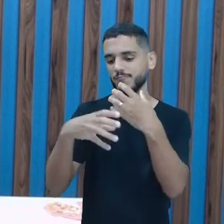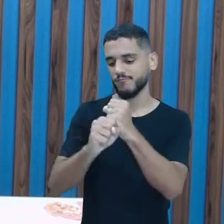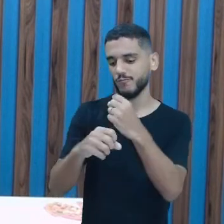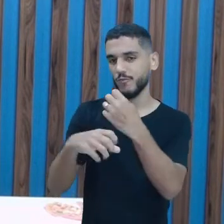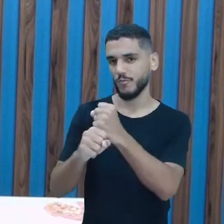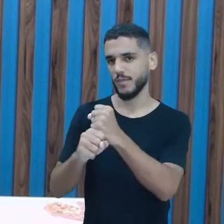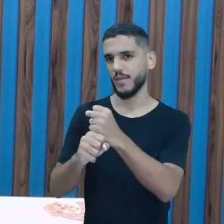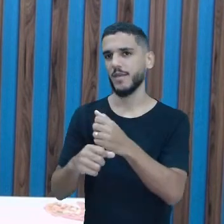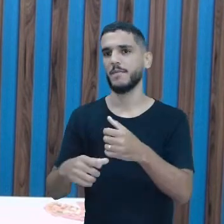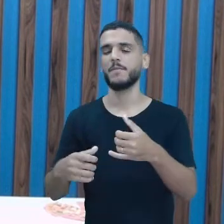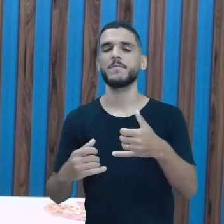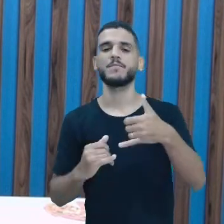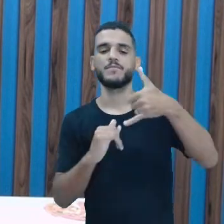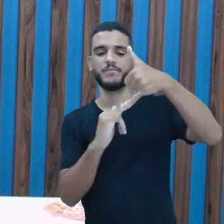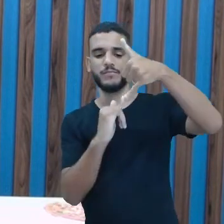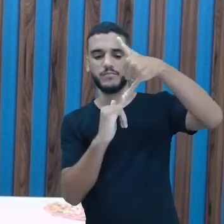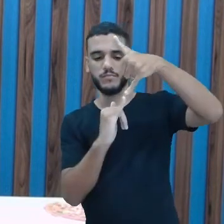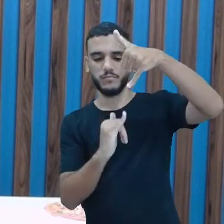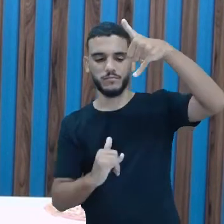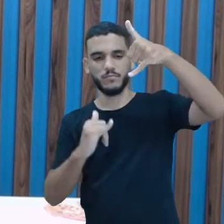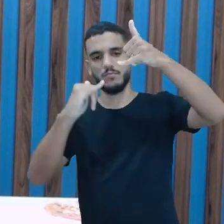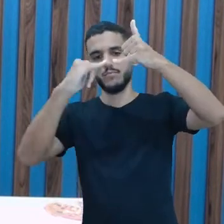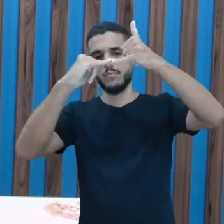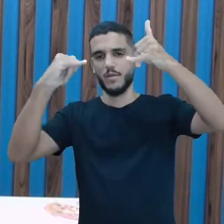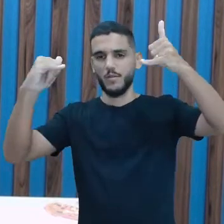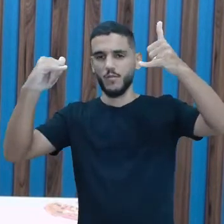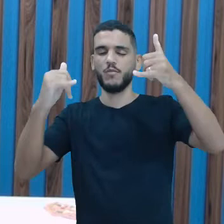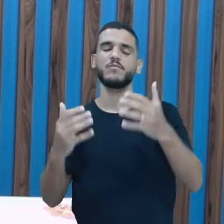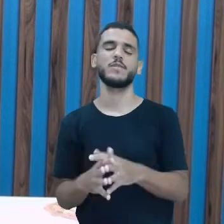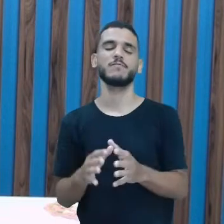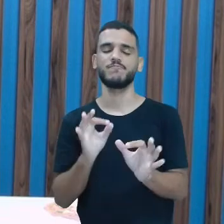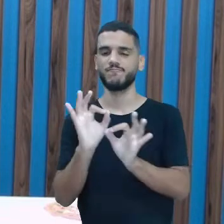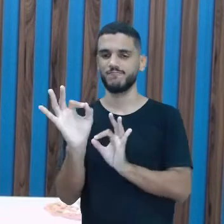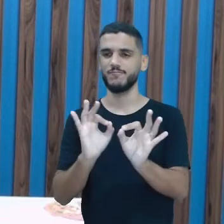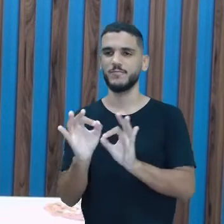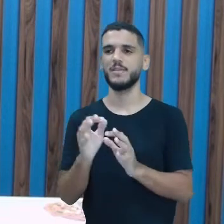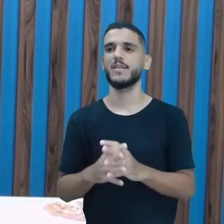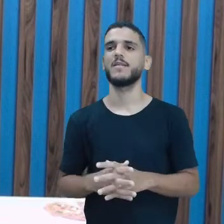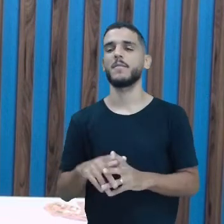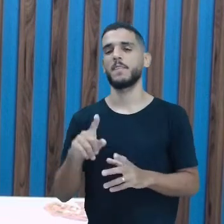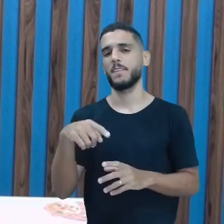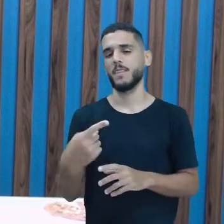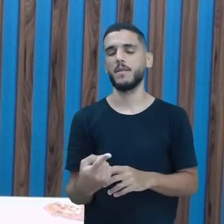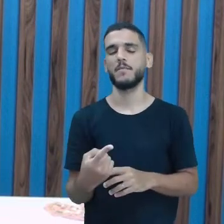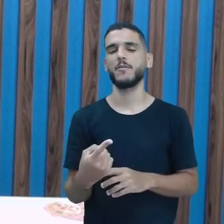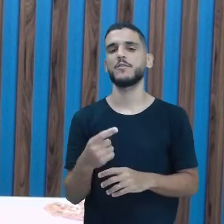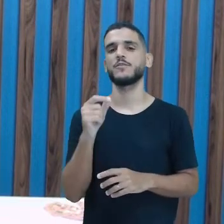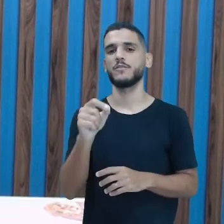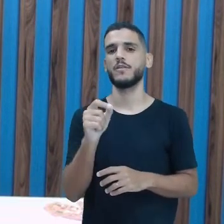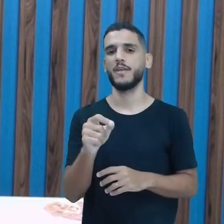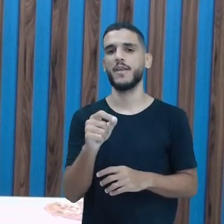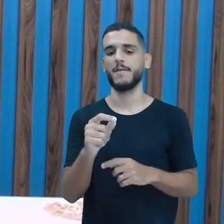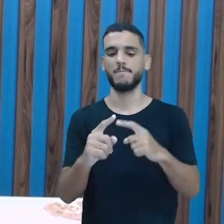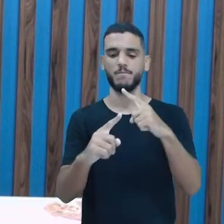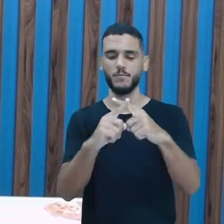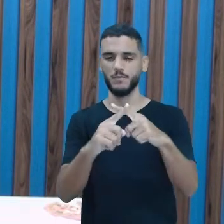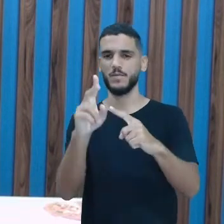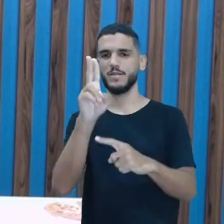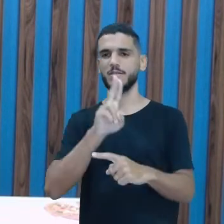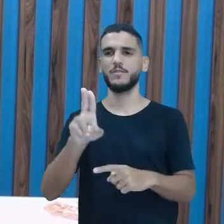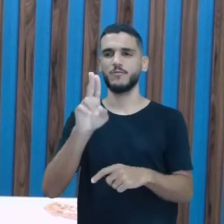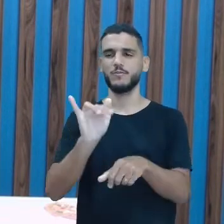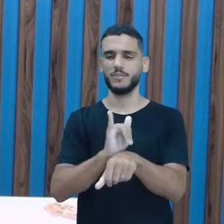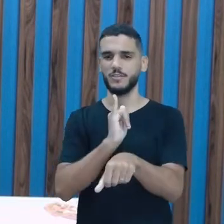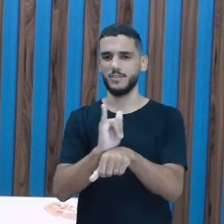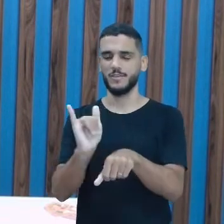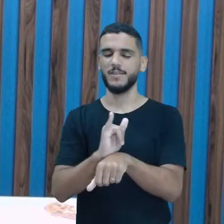ó, linha, e quantos ovos tem em cada coluna. Aí você faz a multiplicação, ó, 5